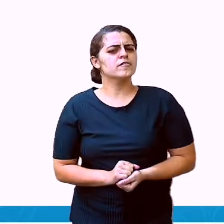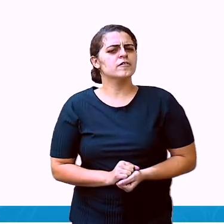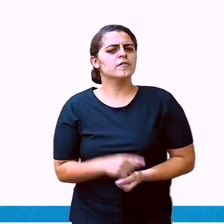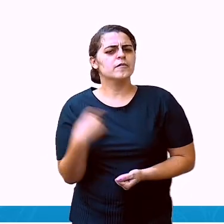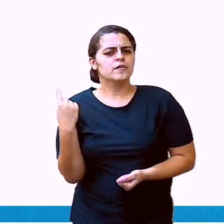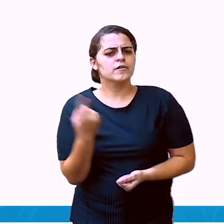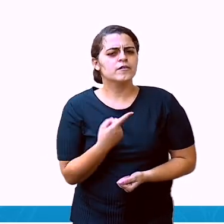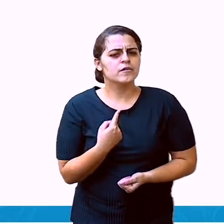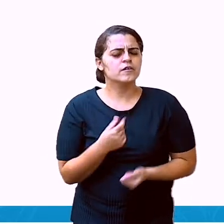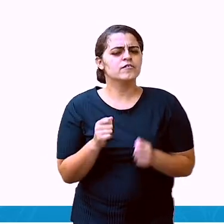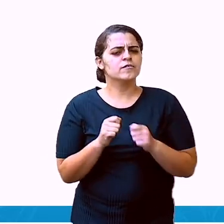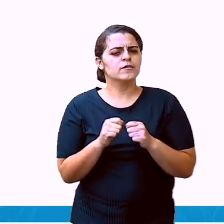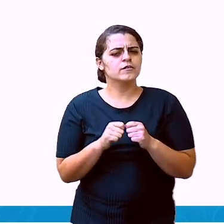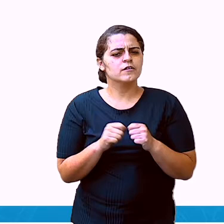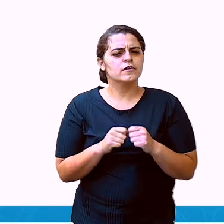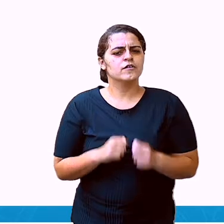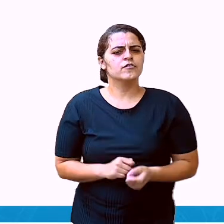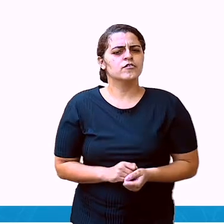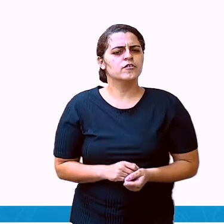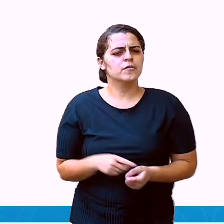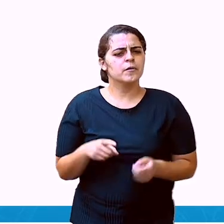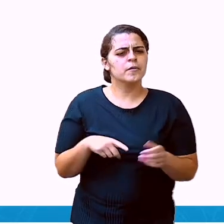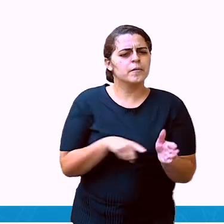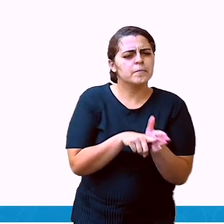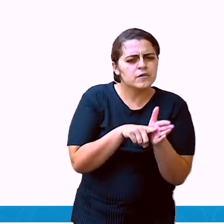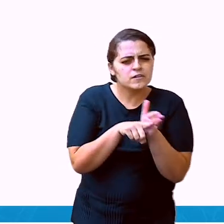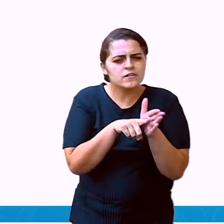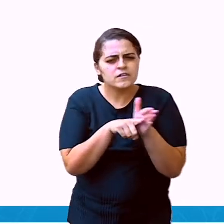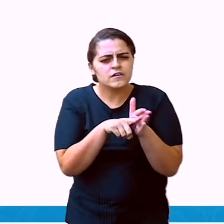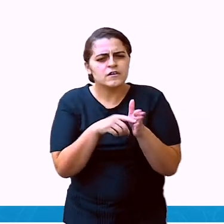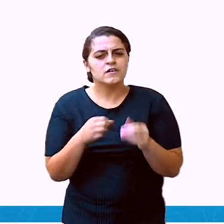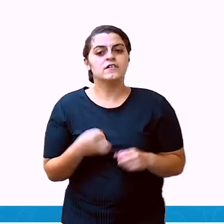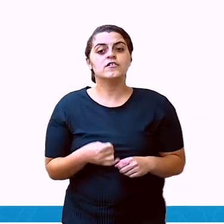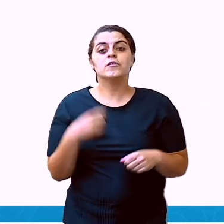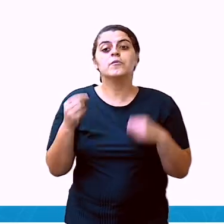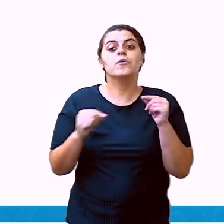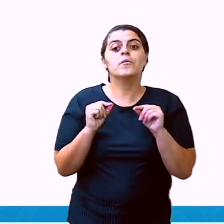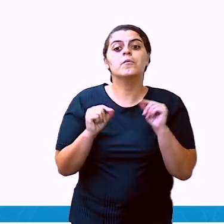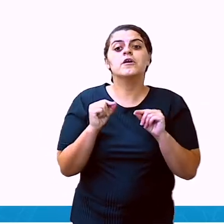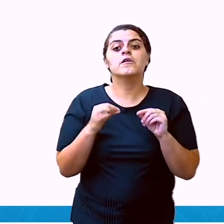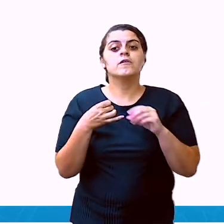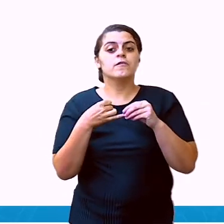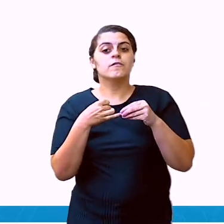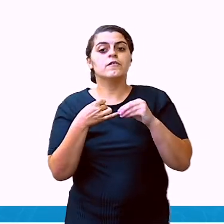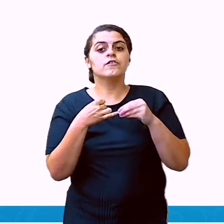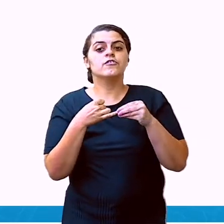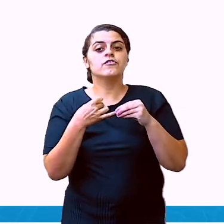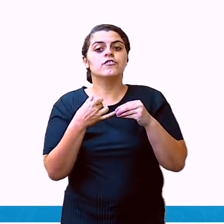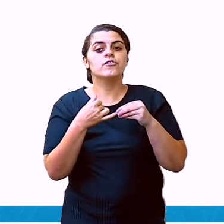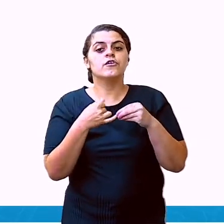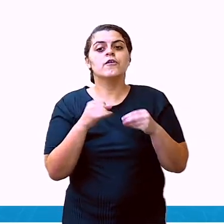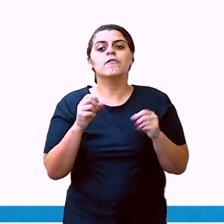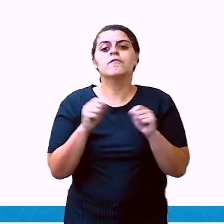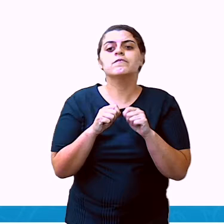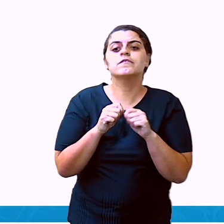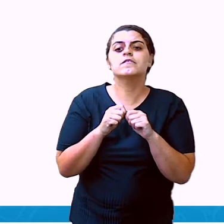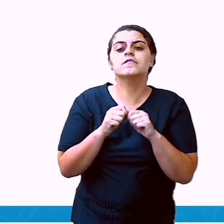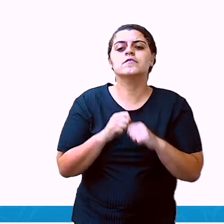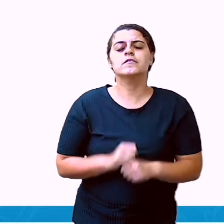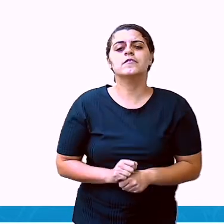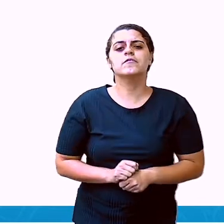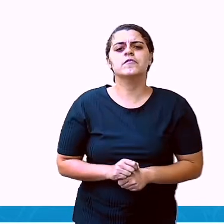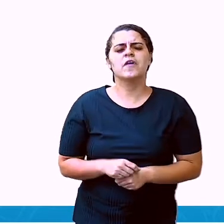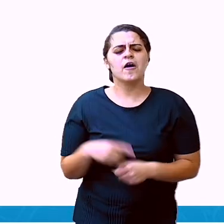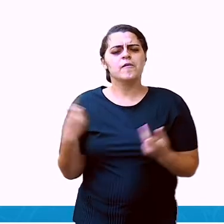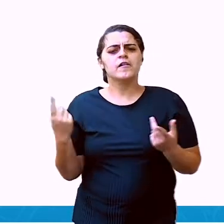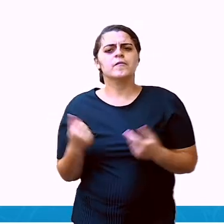que nós fizéssemos a investigação do feijão. Vocês fizeram o experimento do feijão?